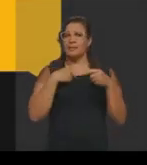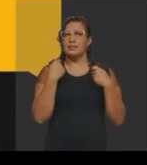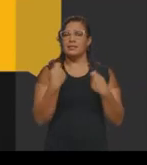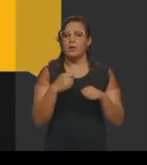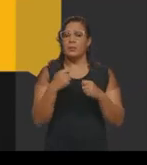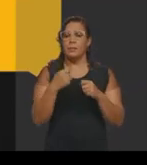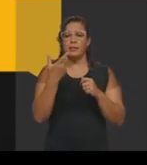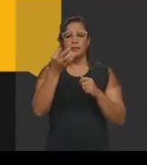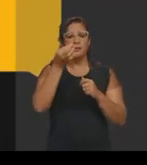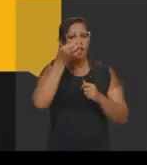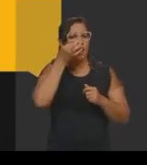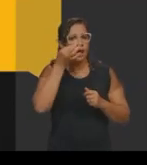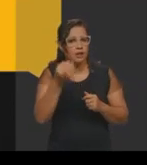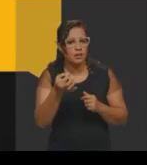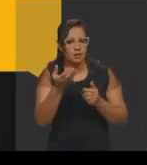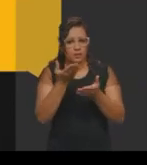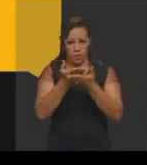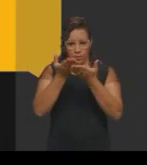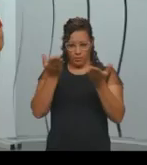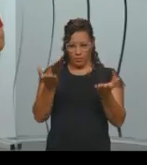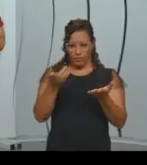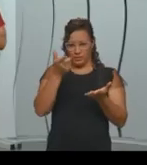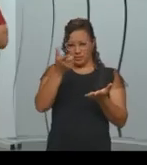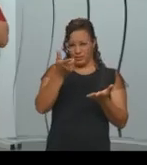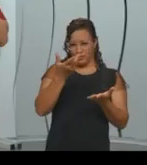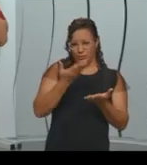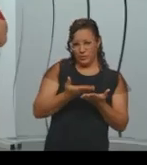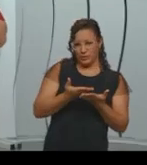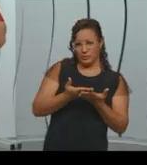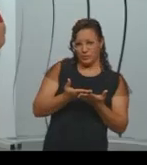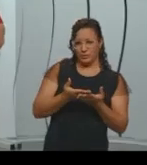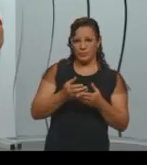de atenção para você, estudante.